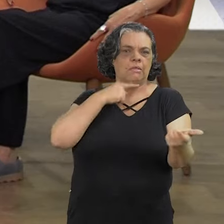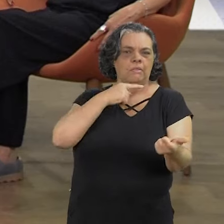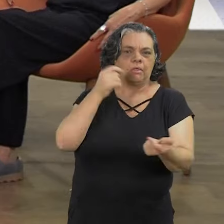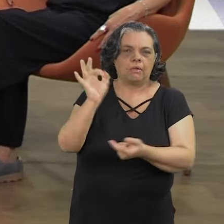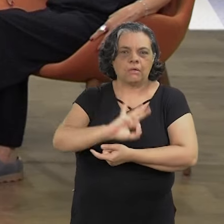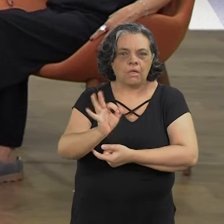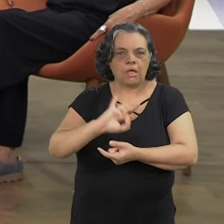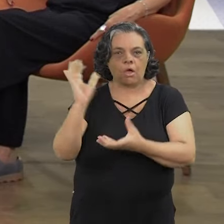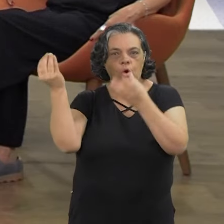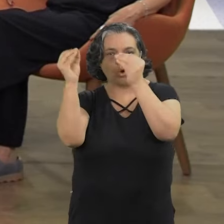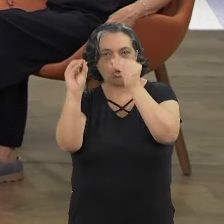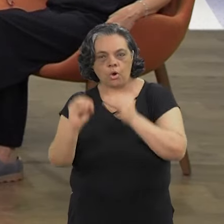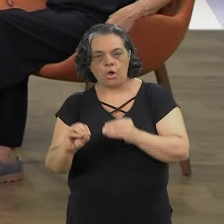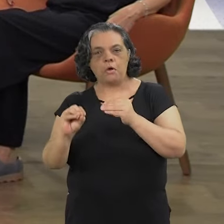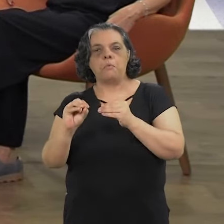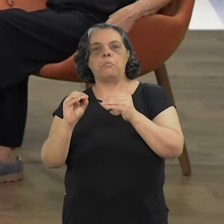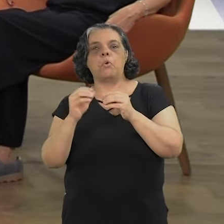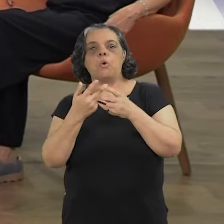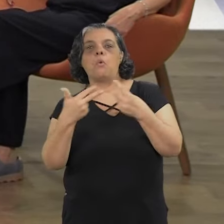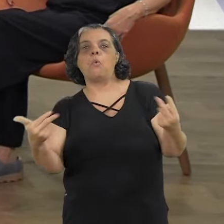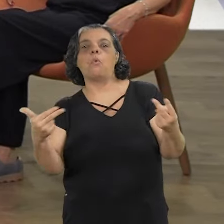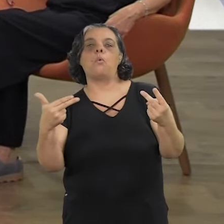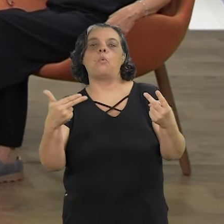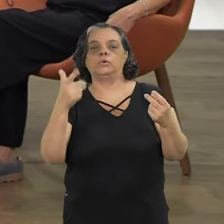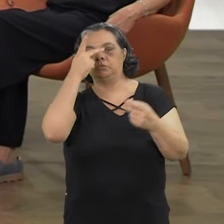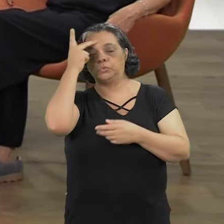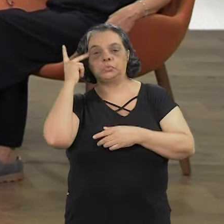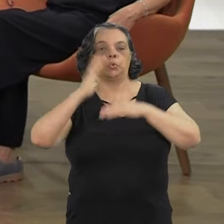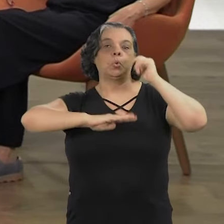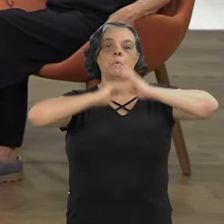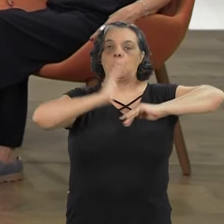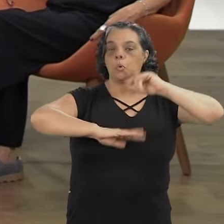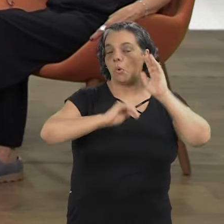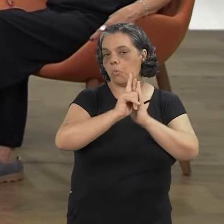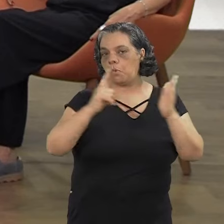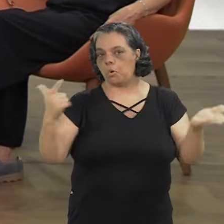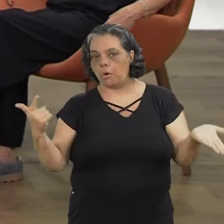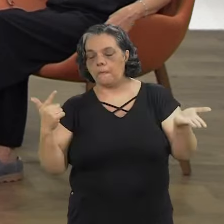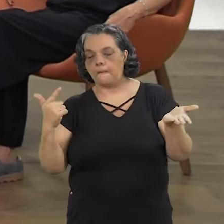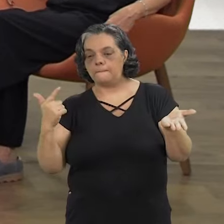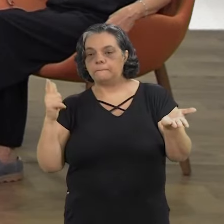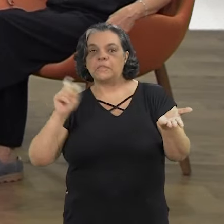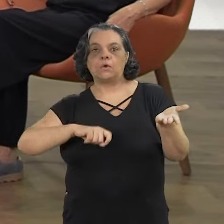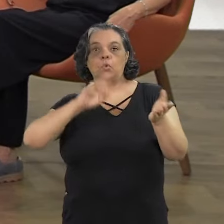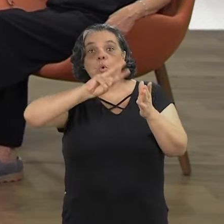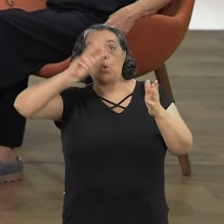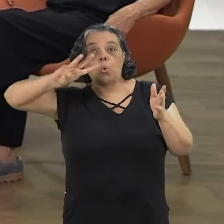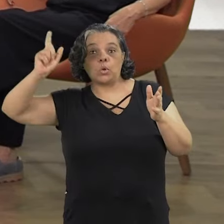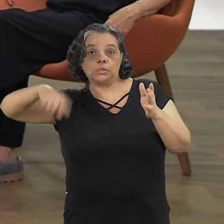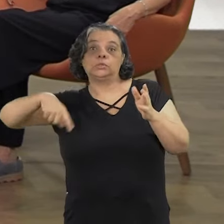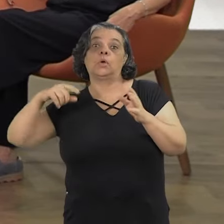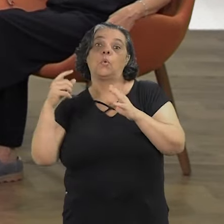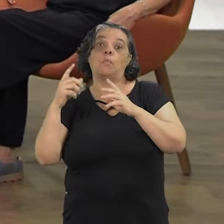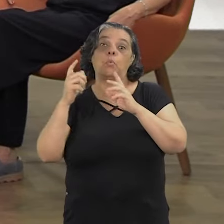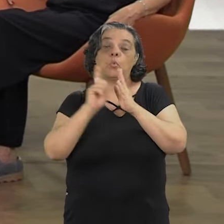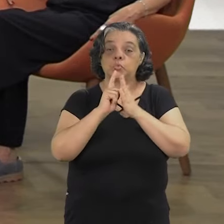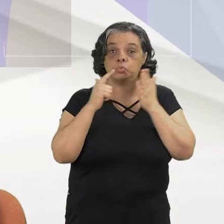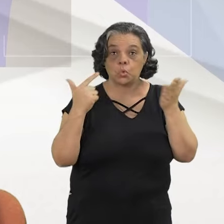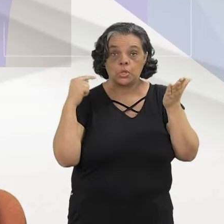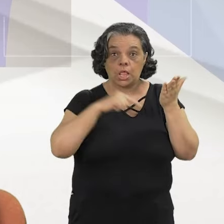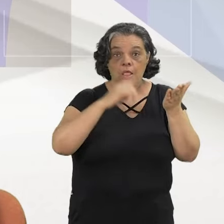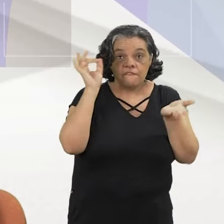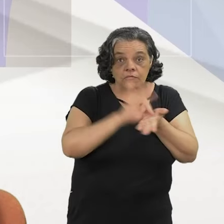não é composto por por muitos jornalistas né Eu acho que de veículos que a gente tem que são tocados por jornalistas